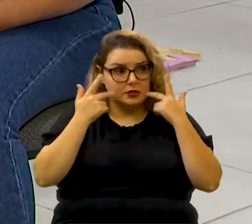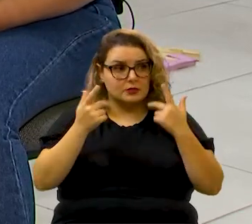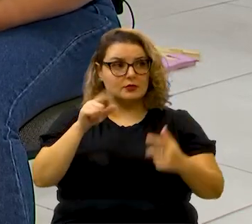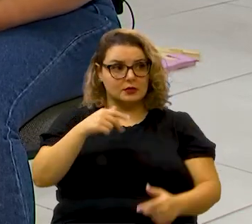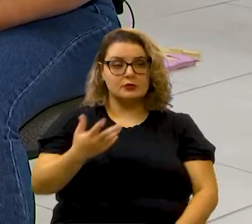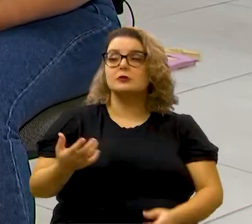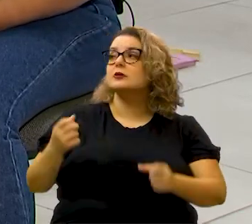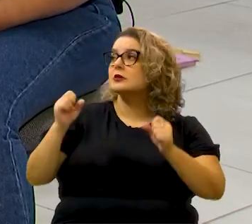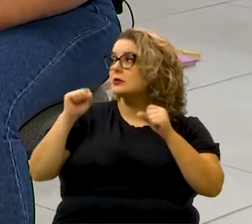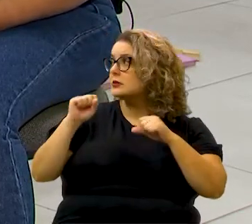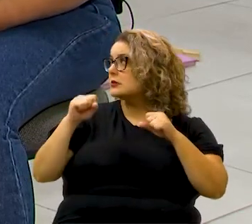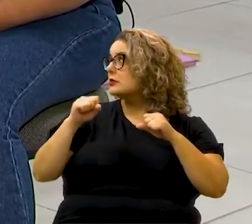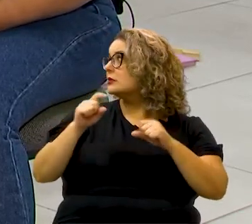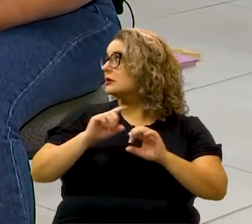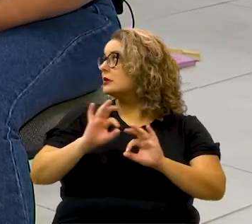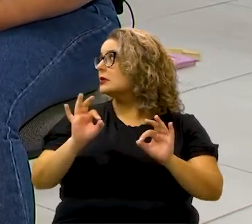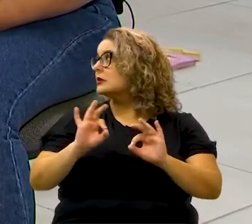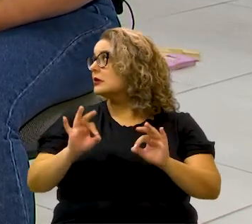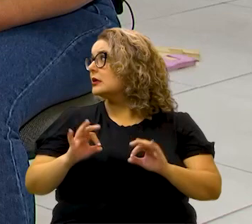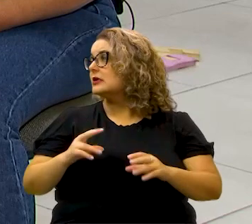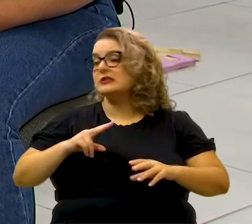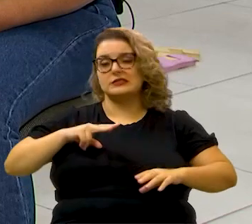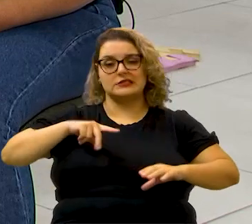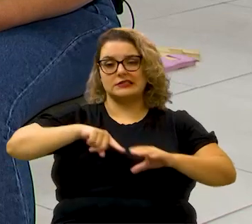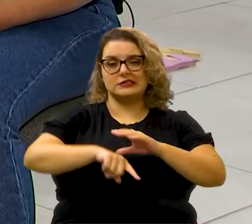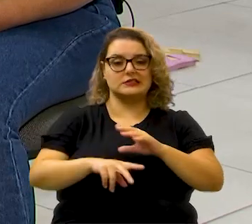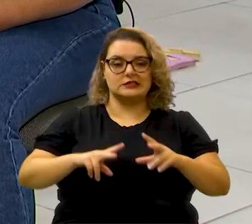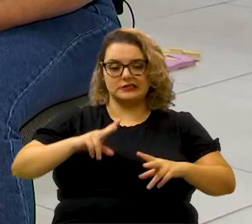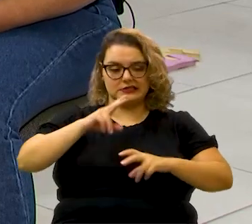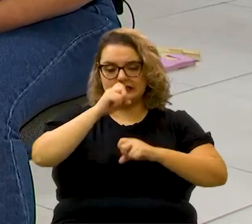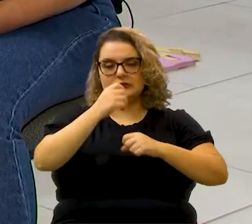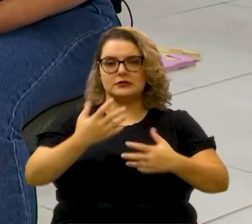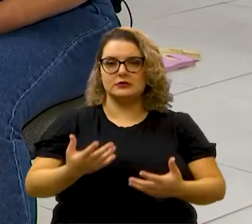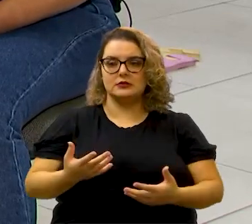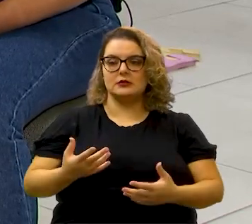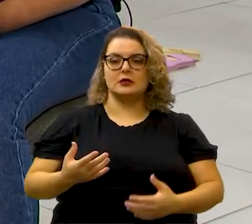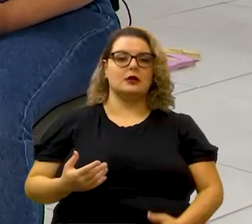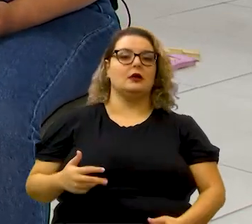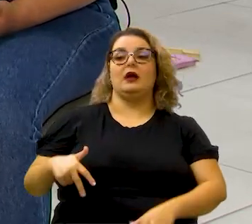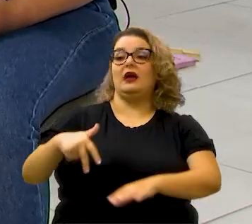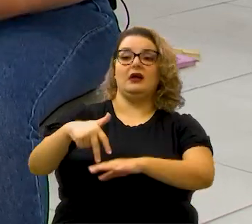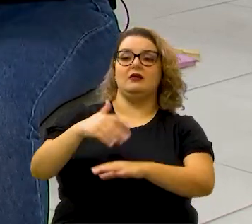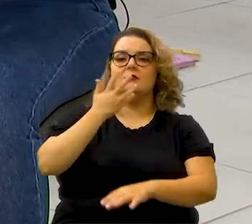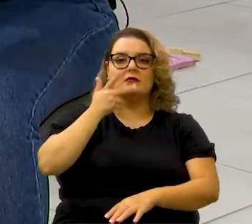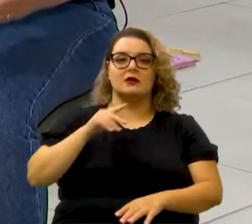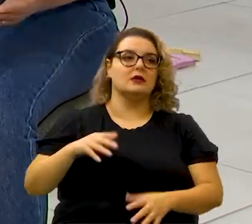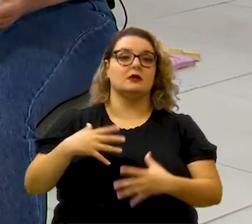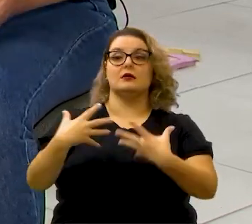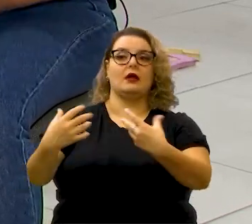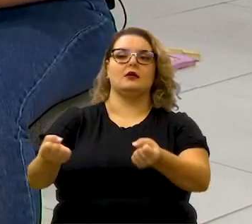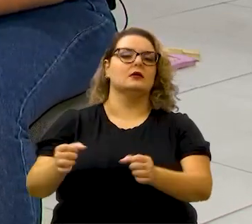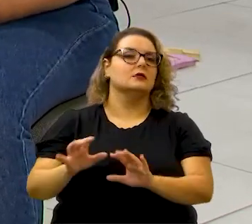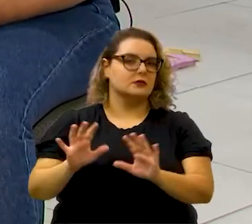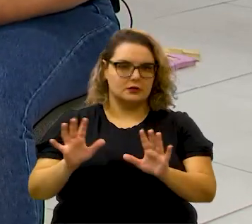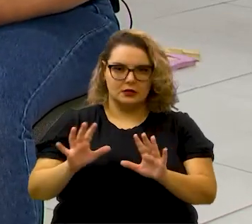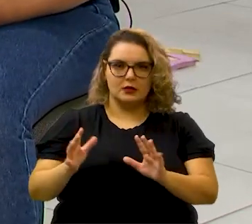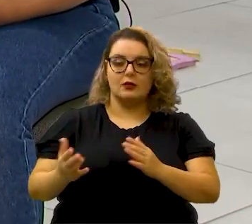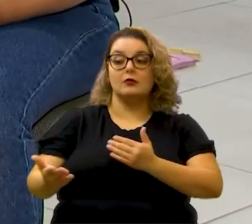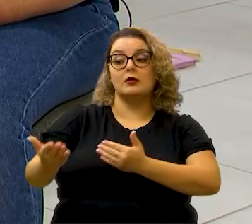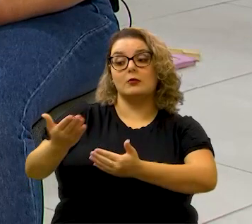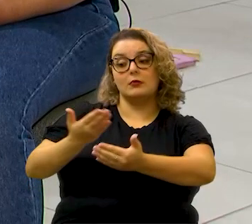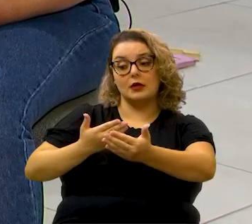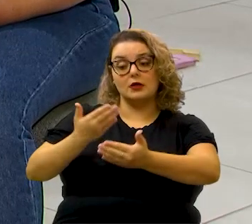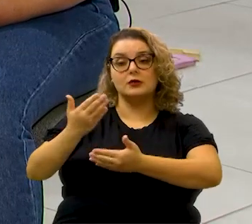uma maneira natural, né? Exatamente, não é nada forçado. Então, a gente não coloca a criança lá e faz com que os outros a